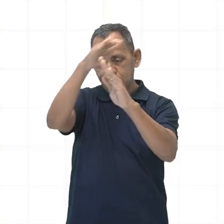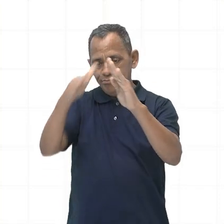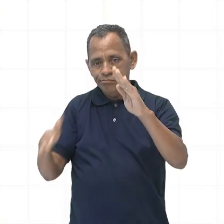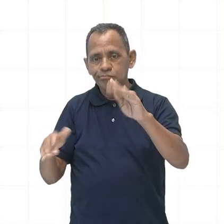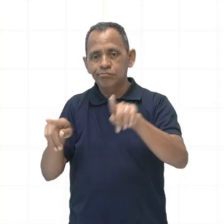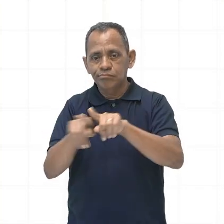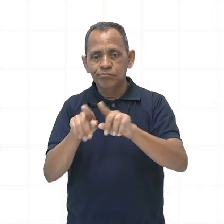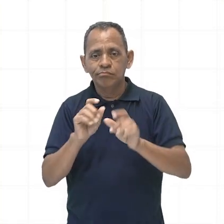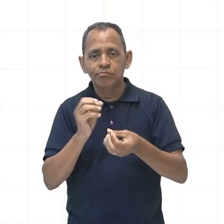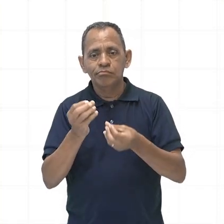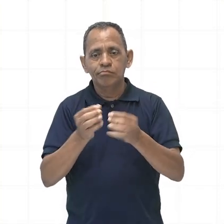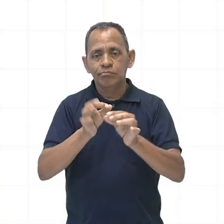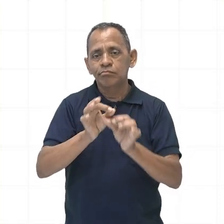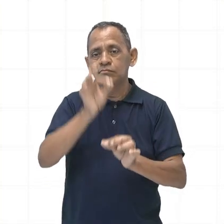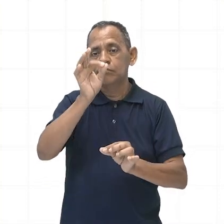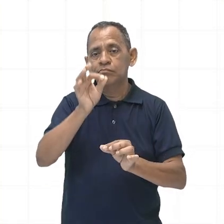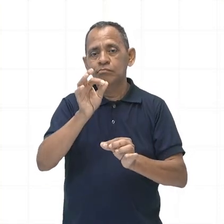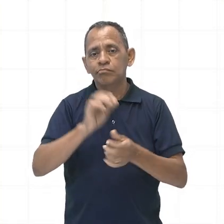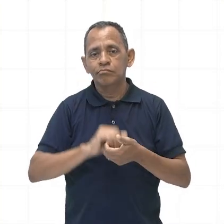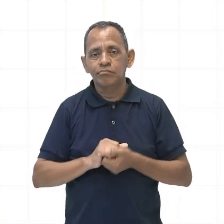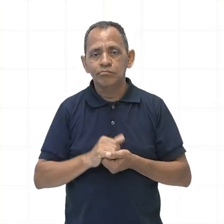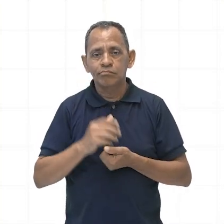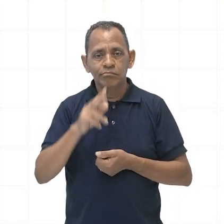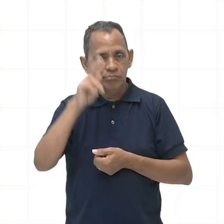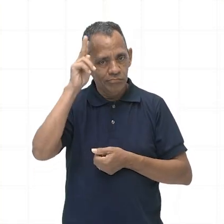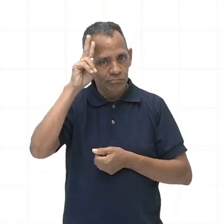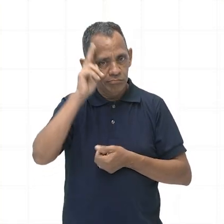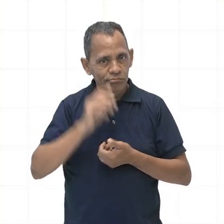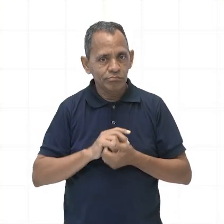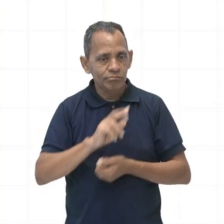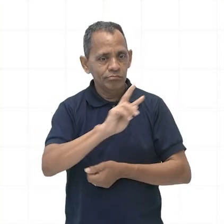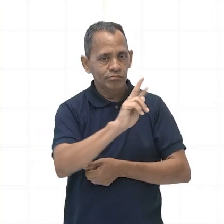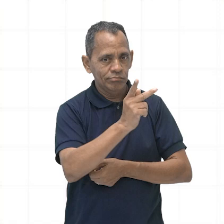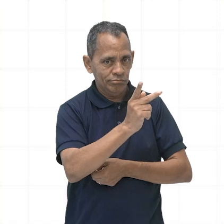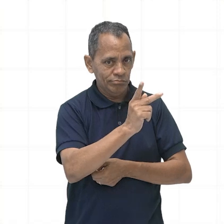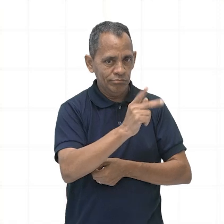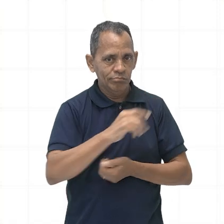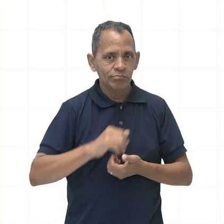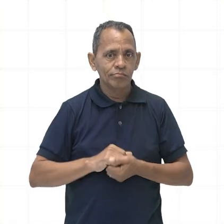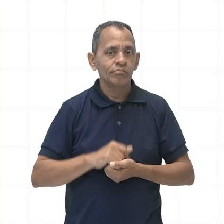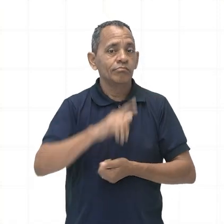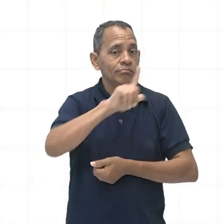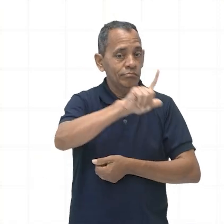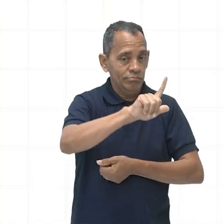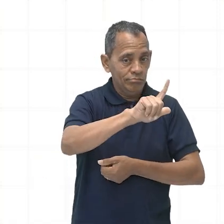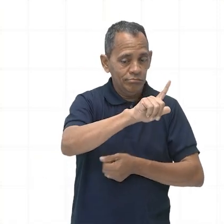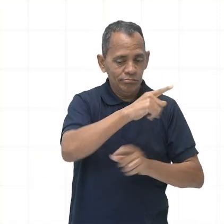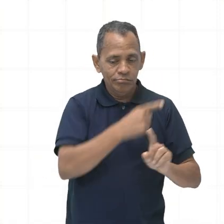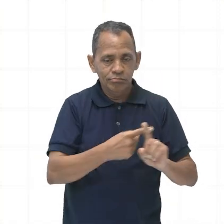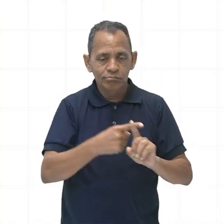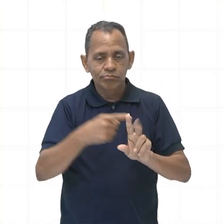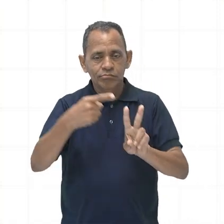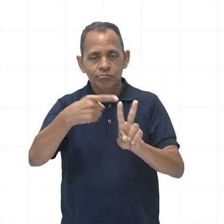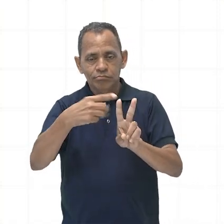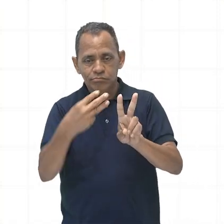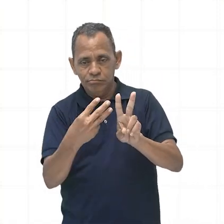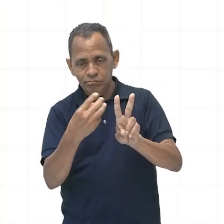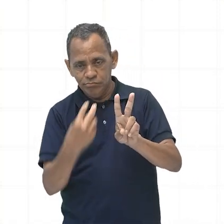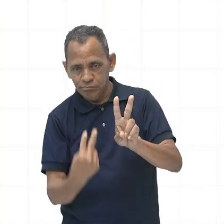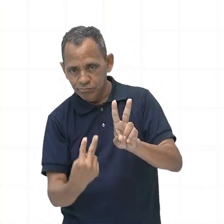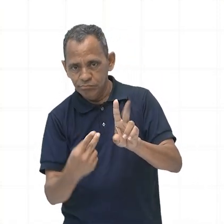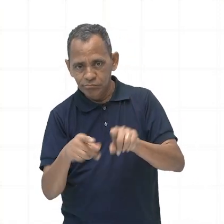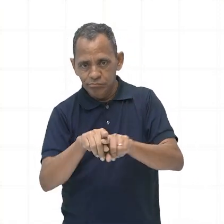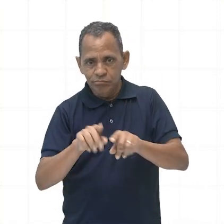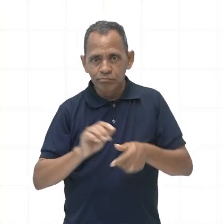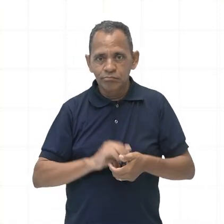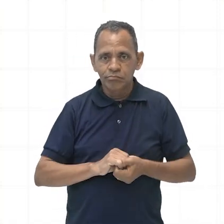a altura do triângulo equilátero. Então, você vai lembrar, eu tenho que pegar a medida de um lado e multiplicar por raiz quadrada de 3 sobre 2.